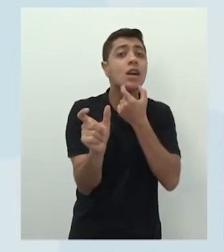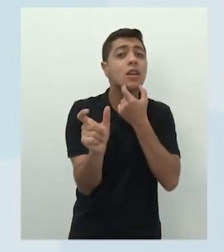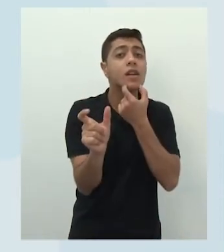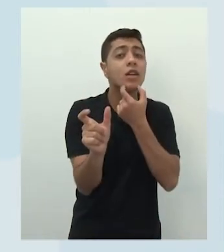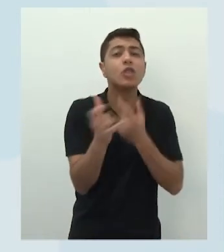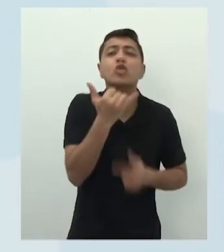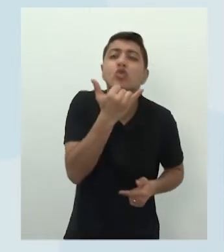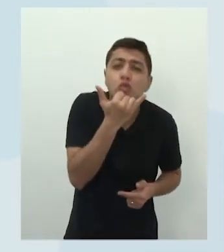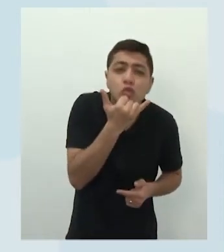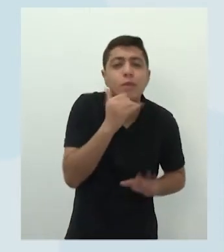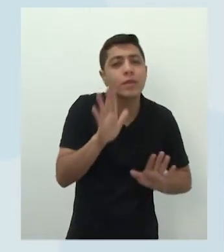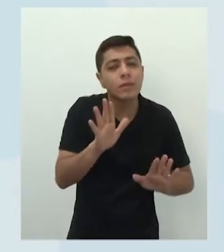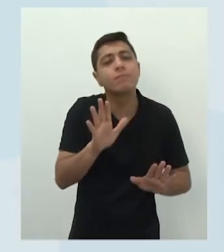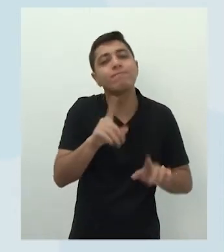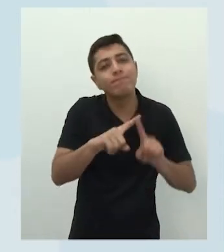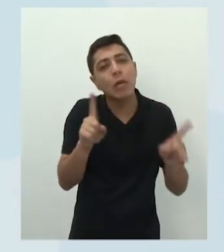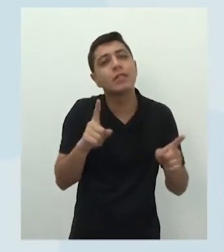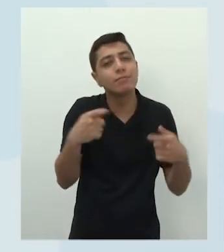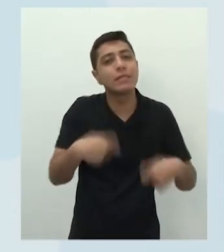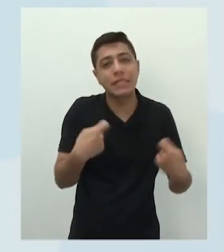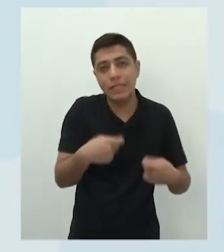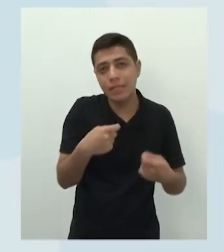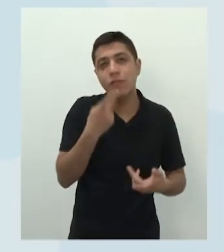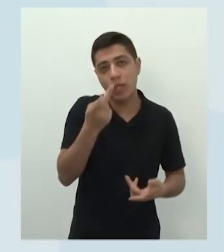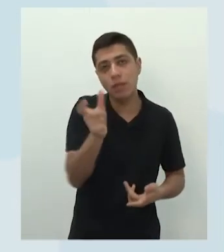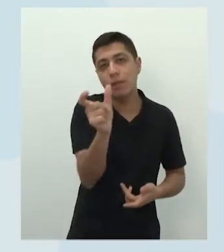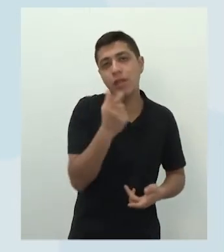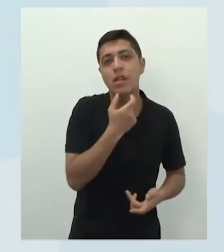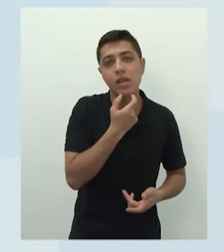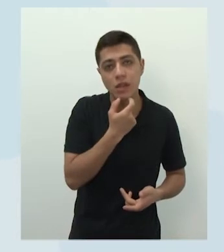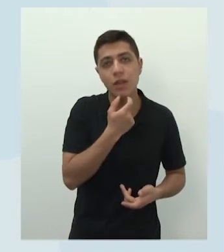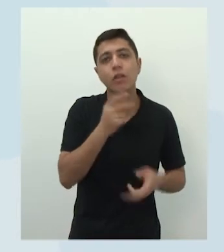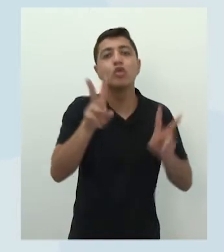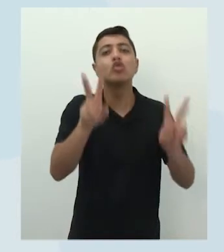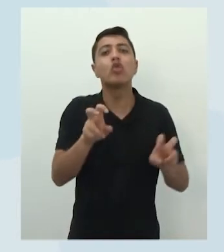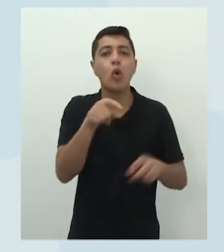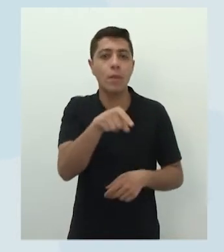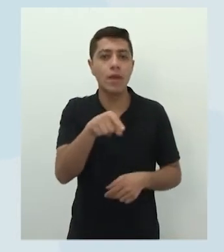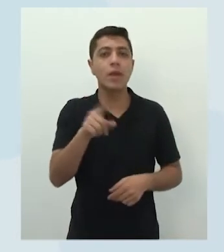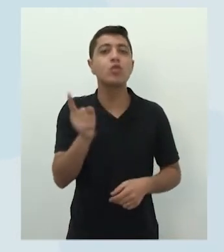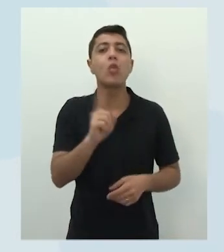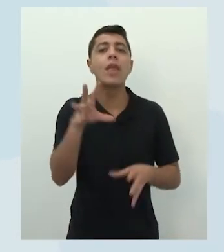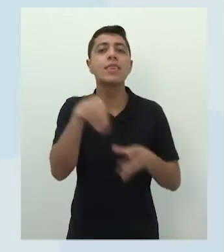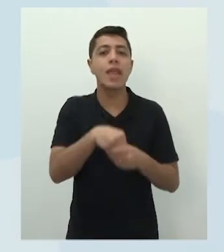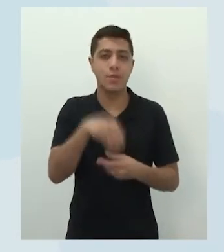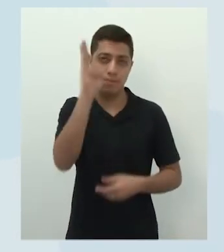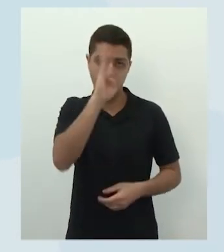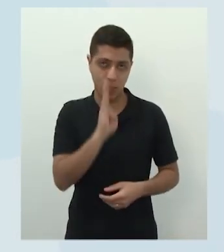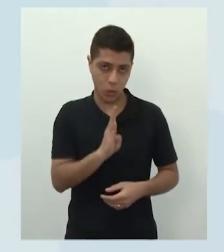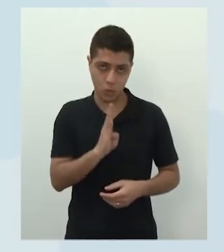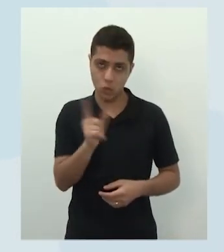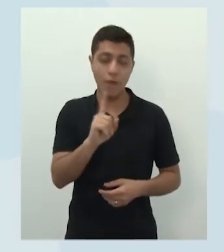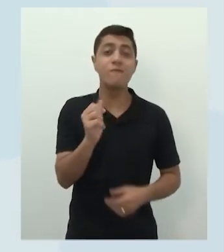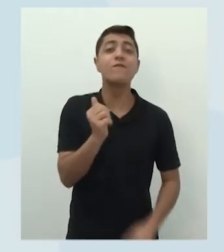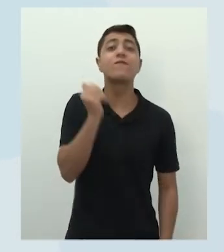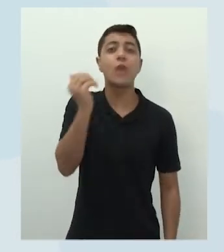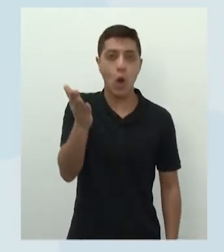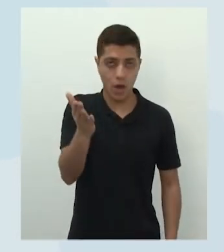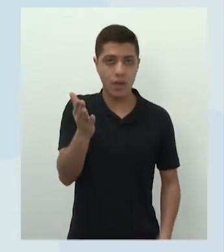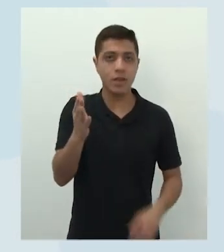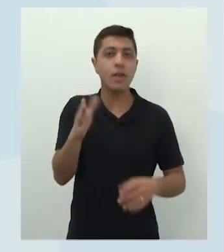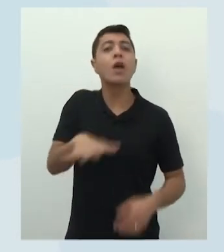as publicações sobre isso são publicações de fora do Brasil, e a ciência que estuda isso também é uma